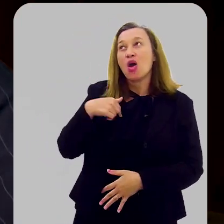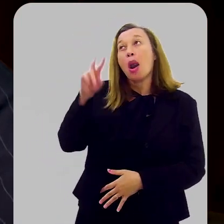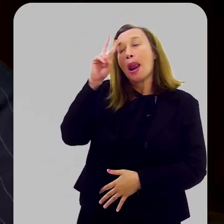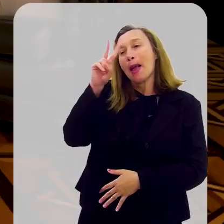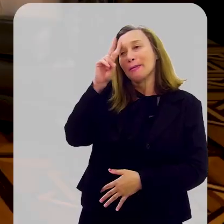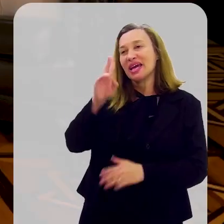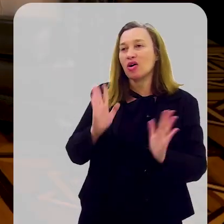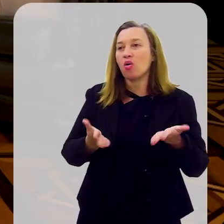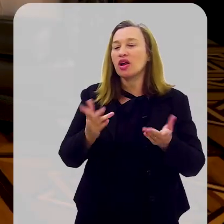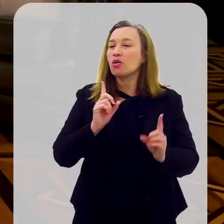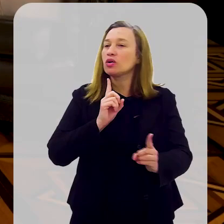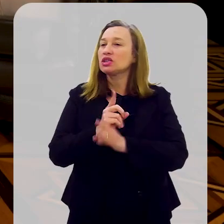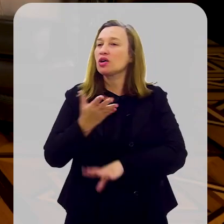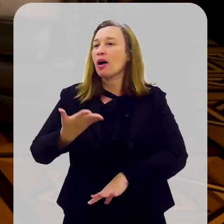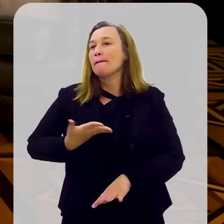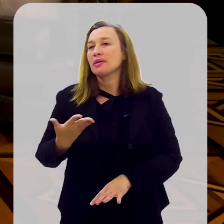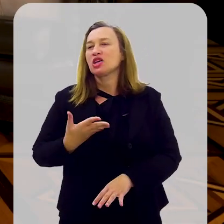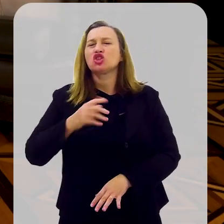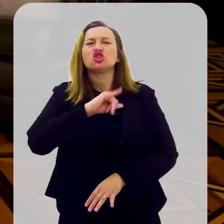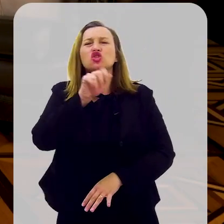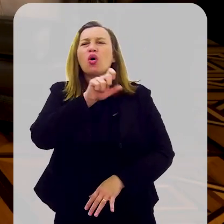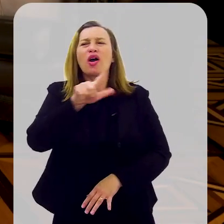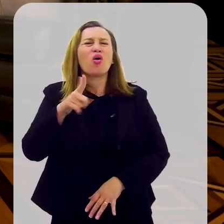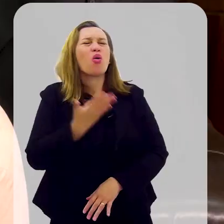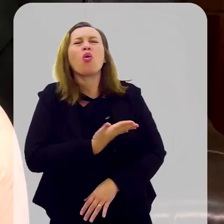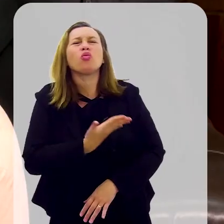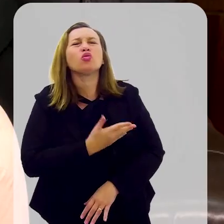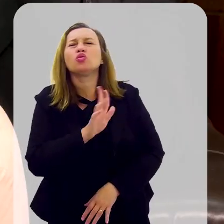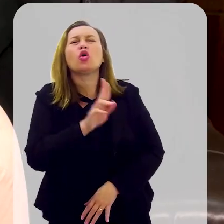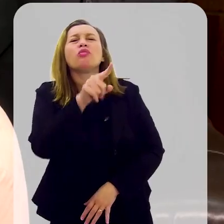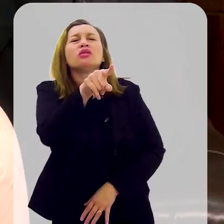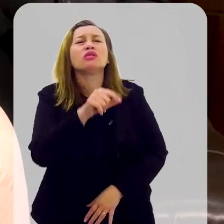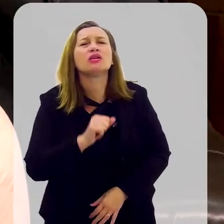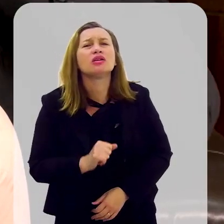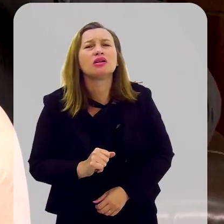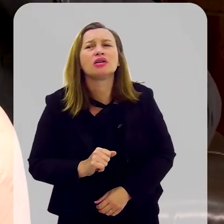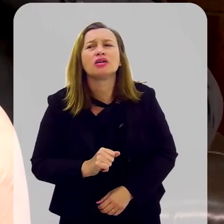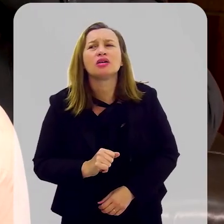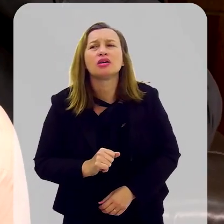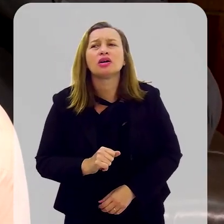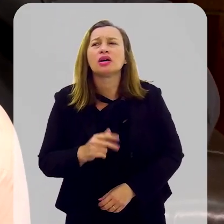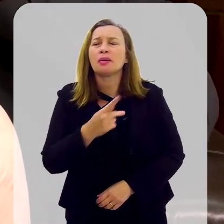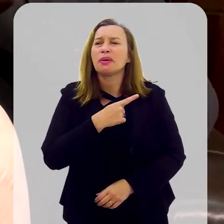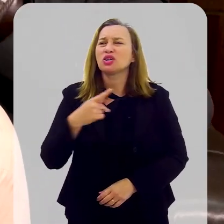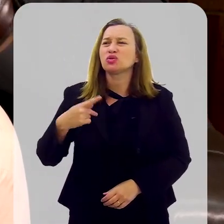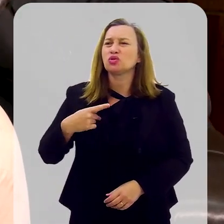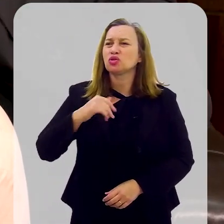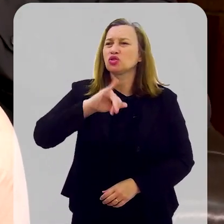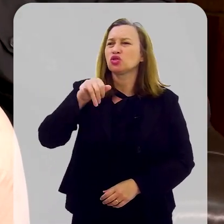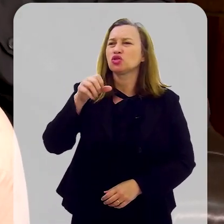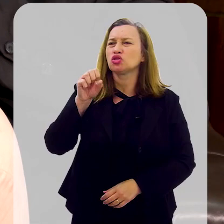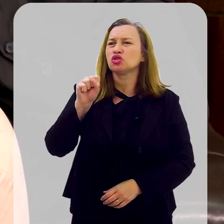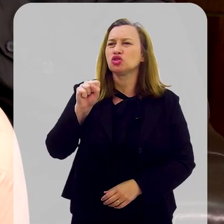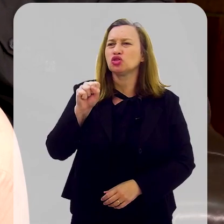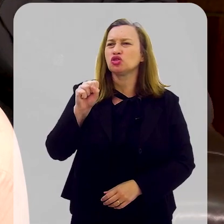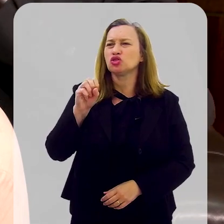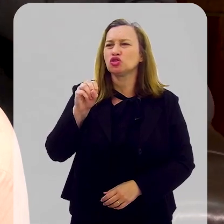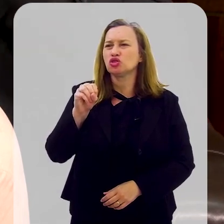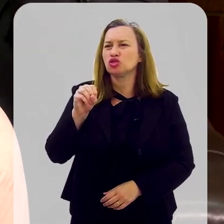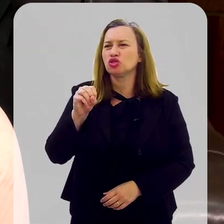me lembrou agora, encontrei aqui um amigo. Joel, como é que é o nome do nosso amigão? Pastor Jorge